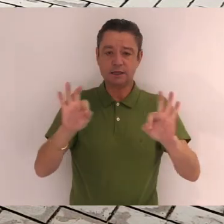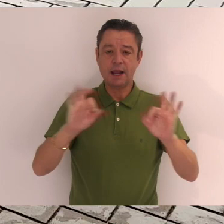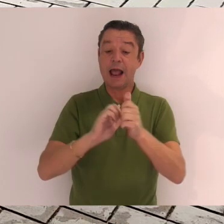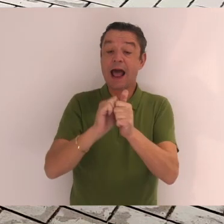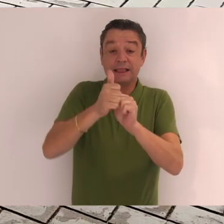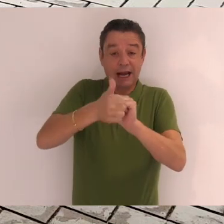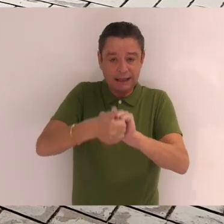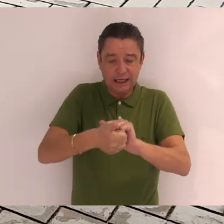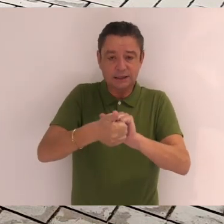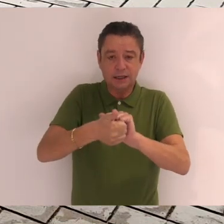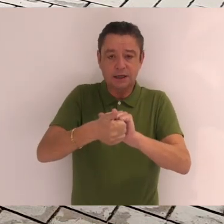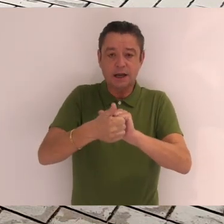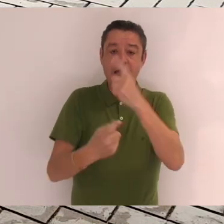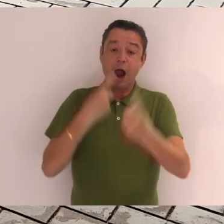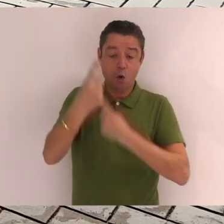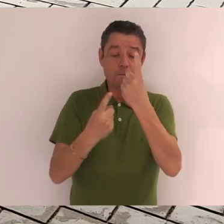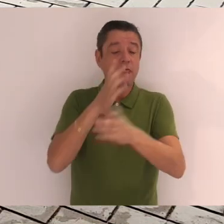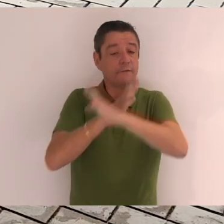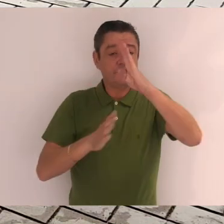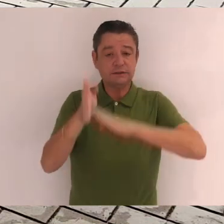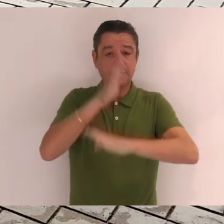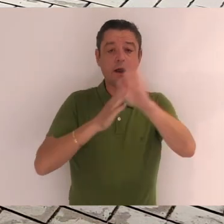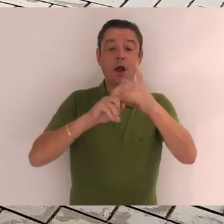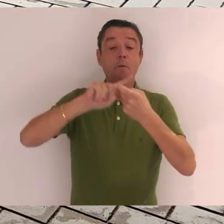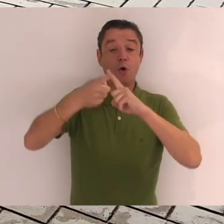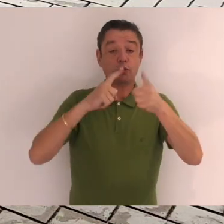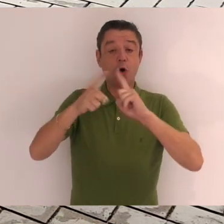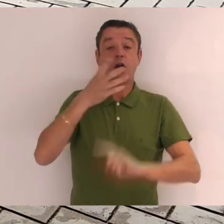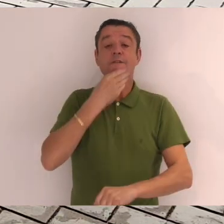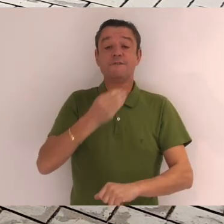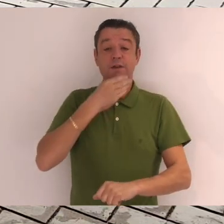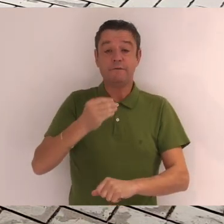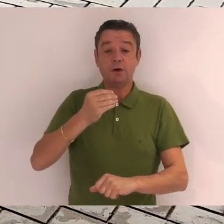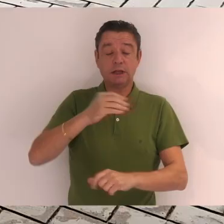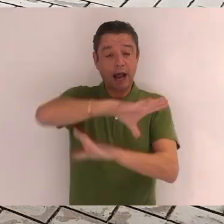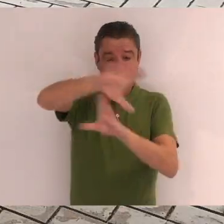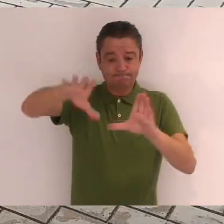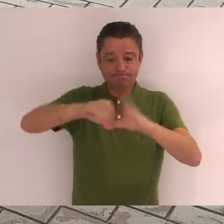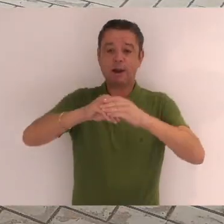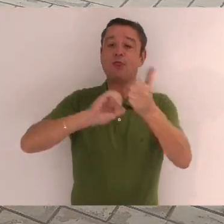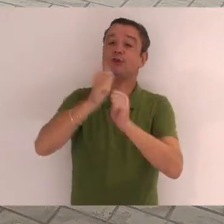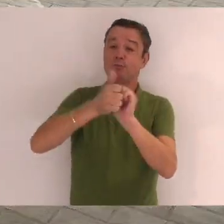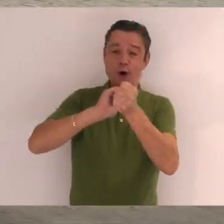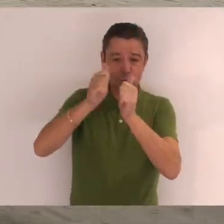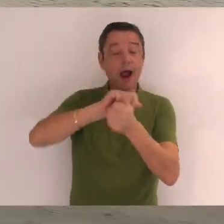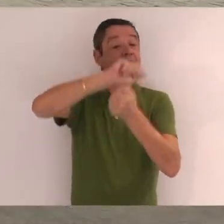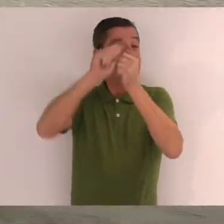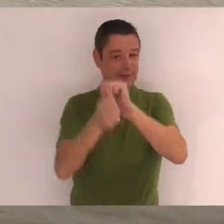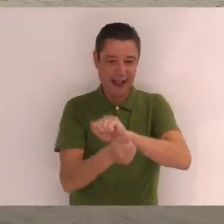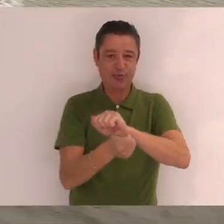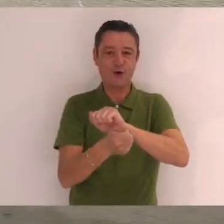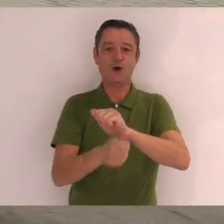atletas de alguma deficiência Montemor neste momento penso que esteja inclusivo para o desporto adaptado